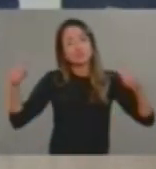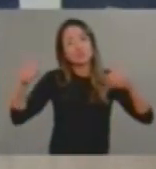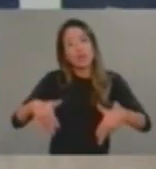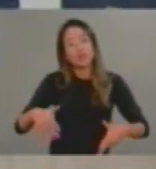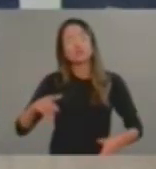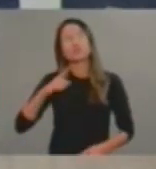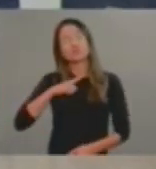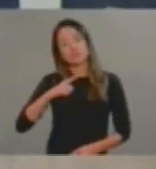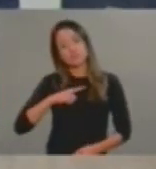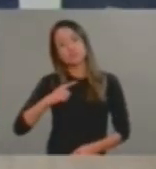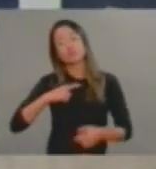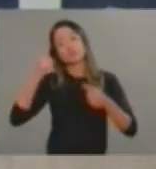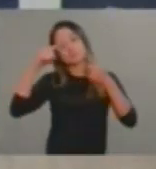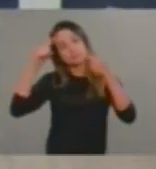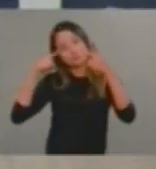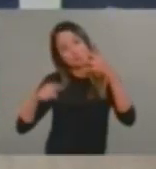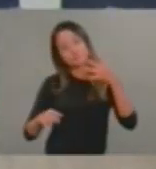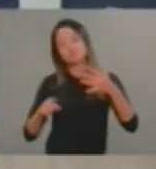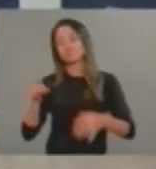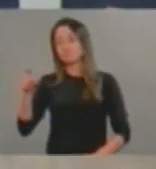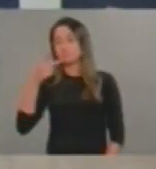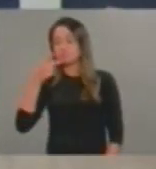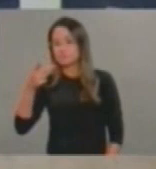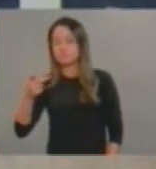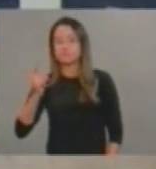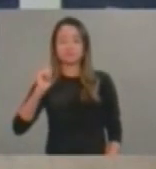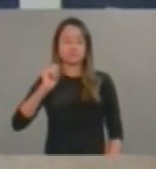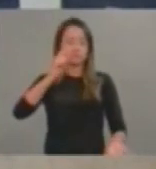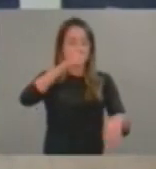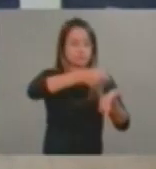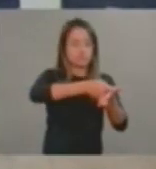o estado tem pago